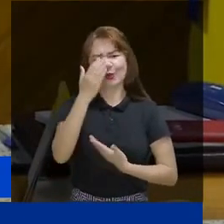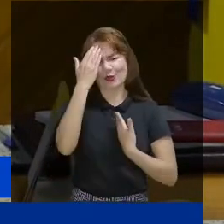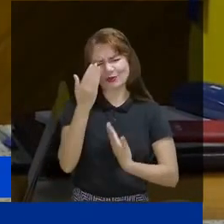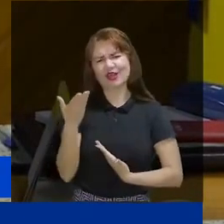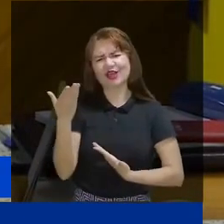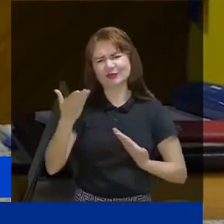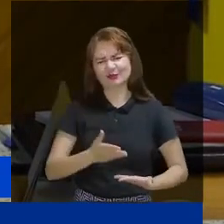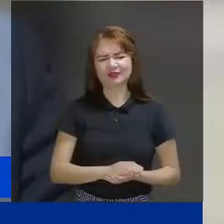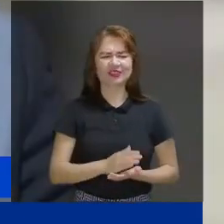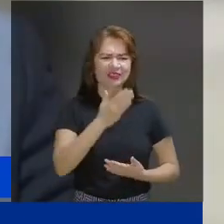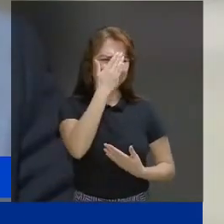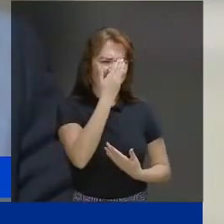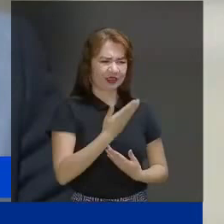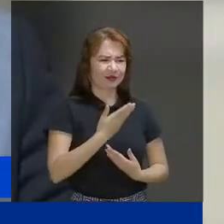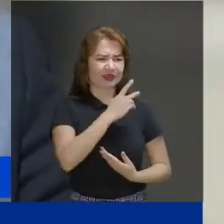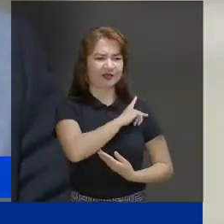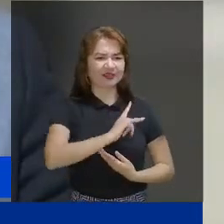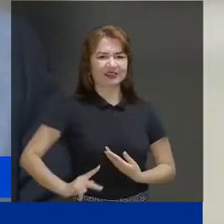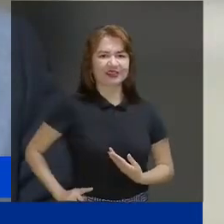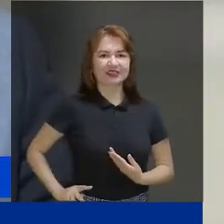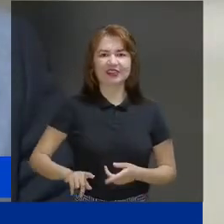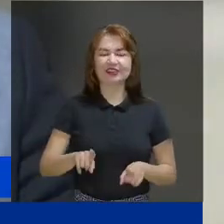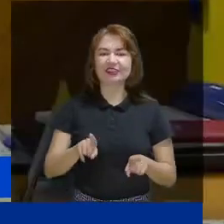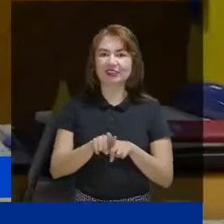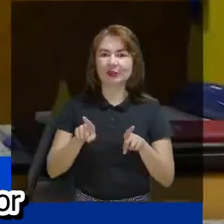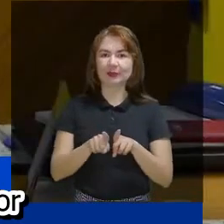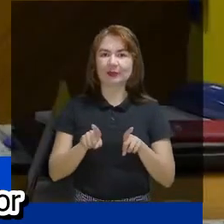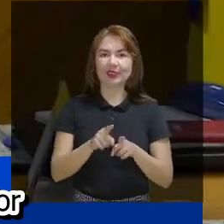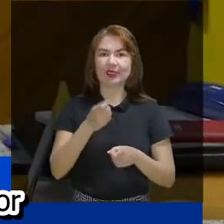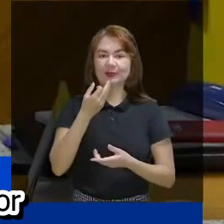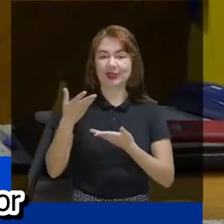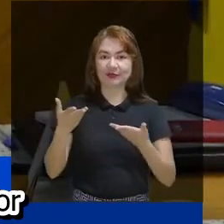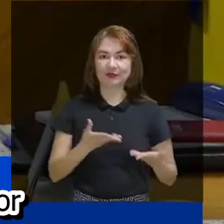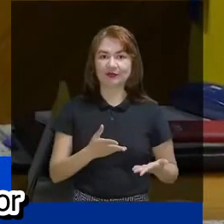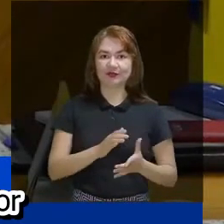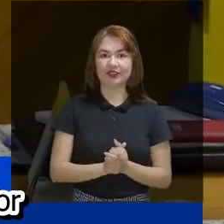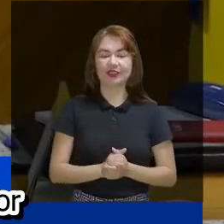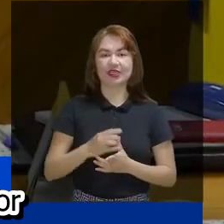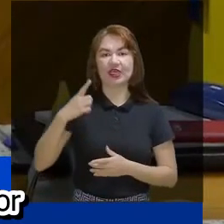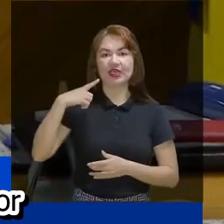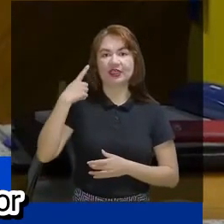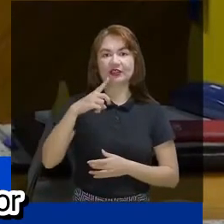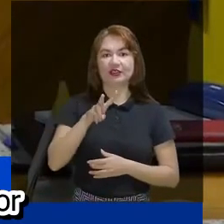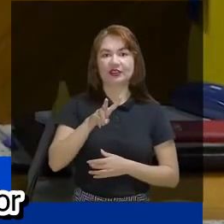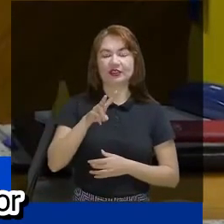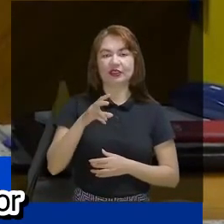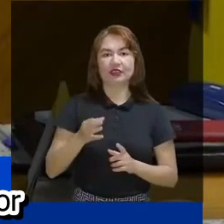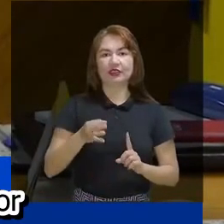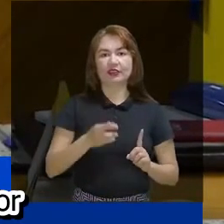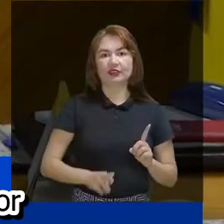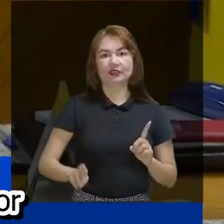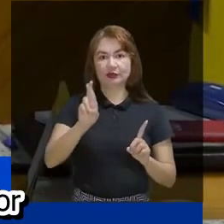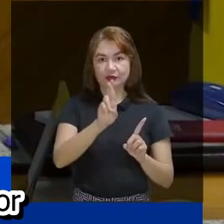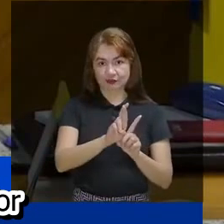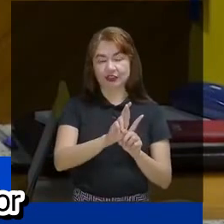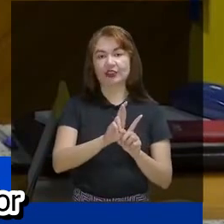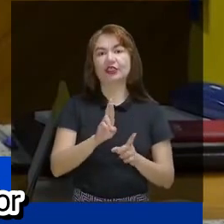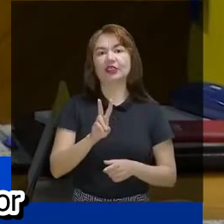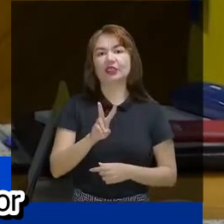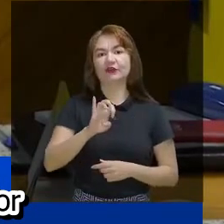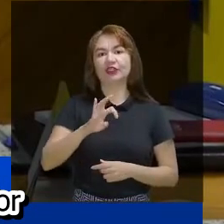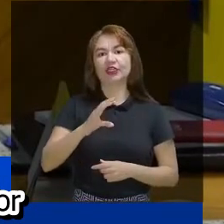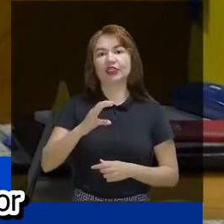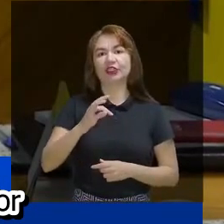tarde, presidente. Boa tarde. Também seja bem-vindo, doutor Vitor Vieira, procurador regional eleitoral, que